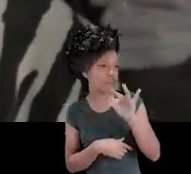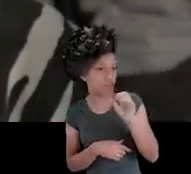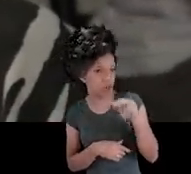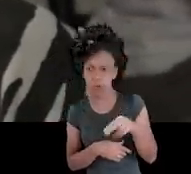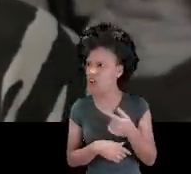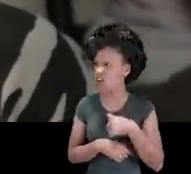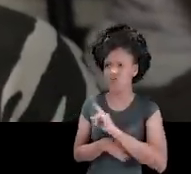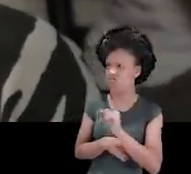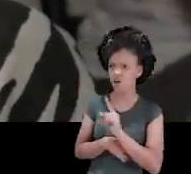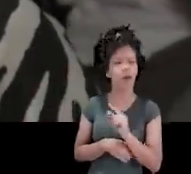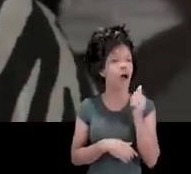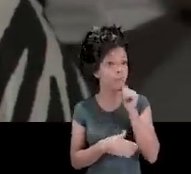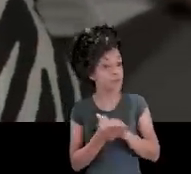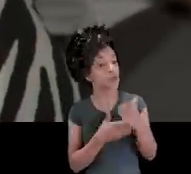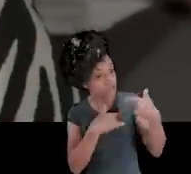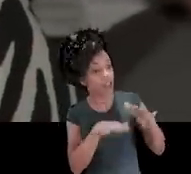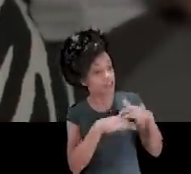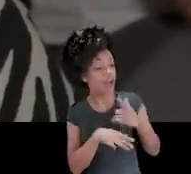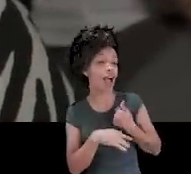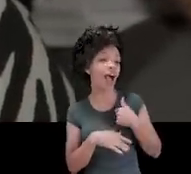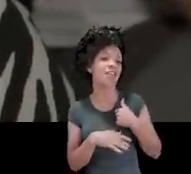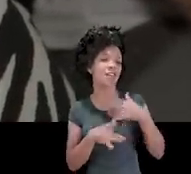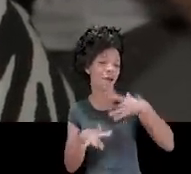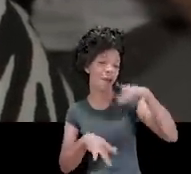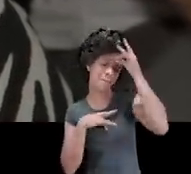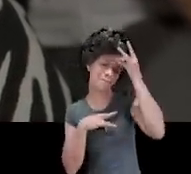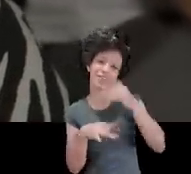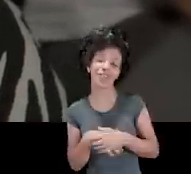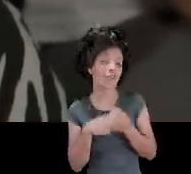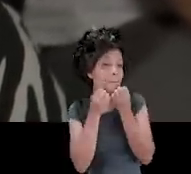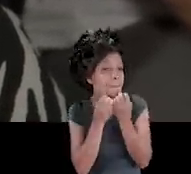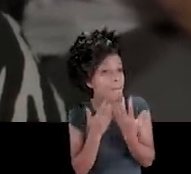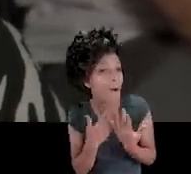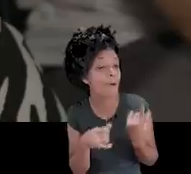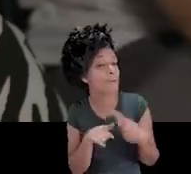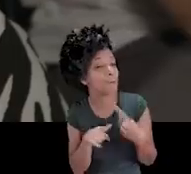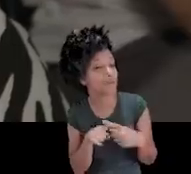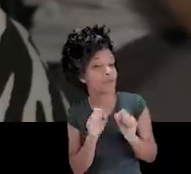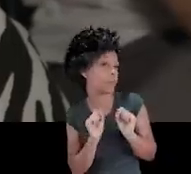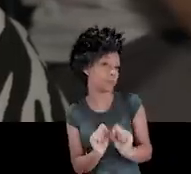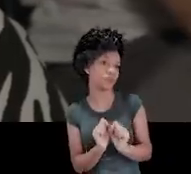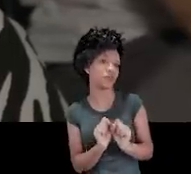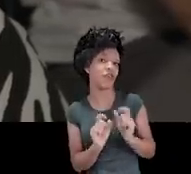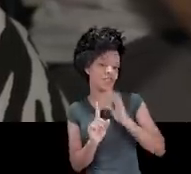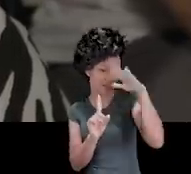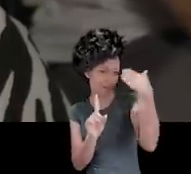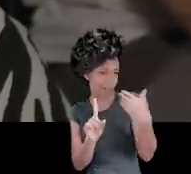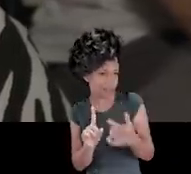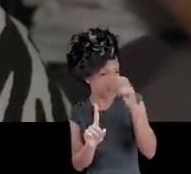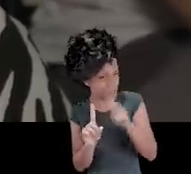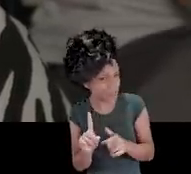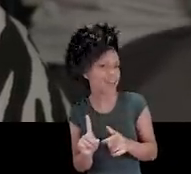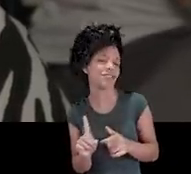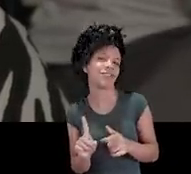esposa falou, vai. E foi então eu reproduzi o personagem, e foi uma bênção, porque eu pude render homenagem a esse